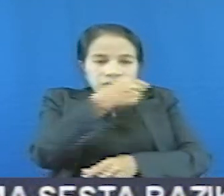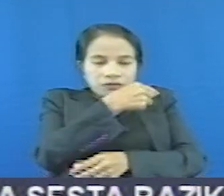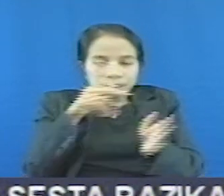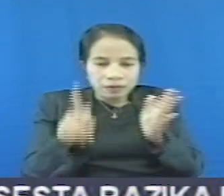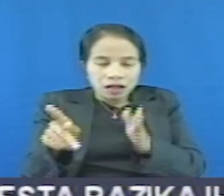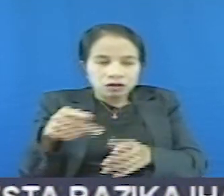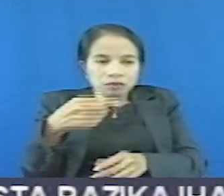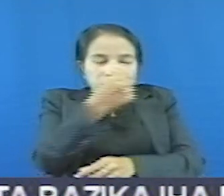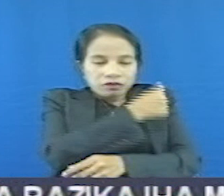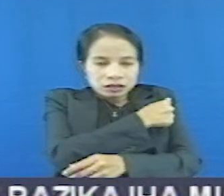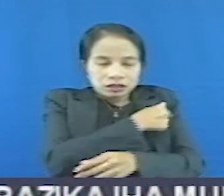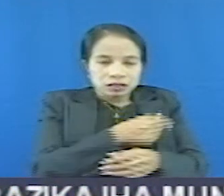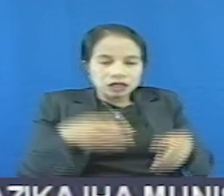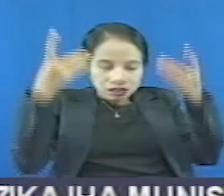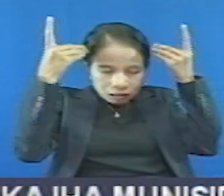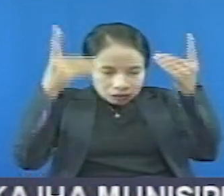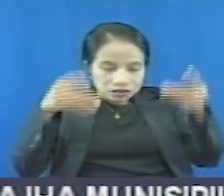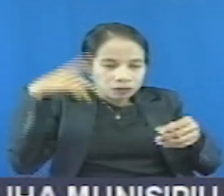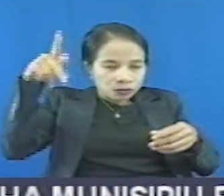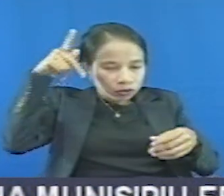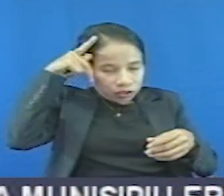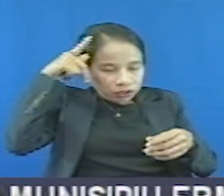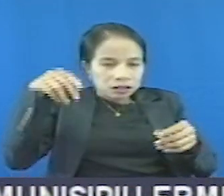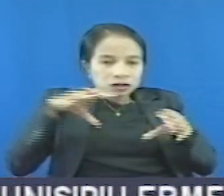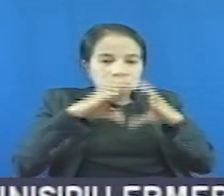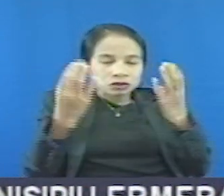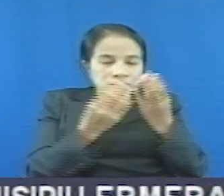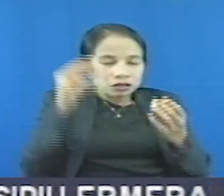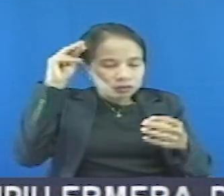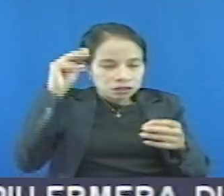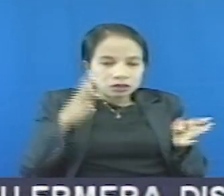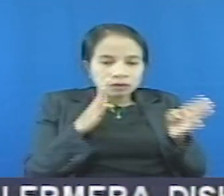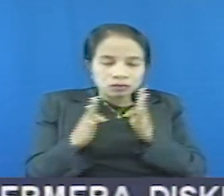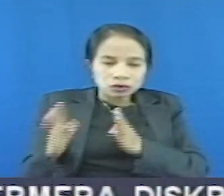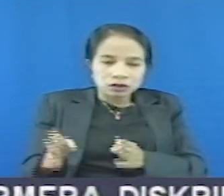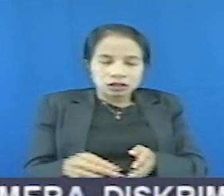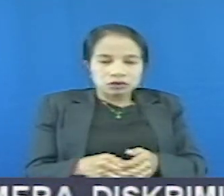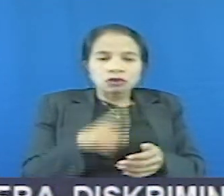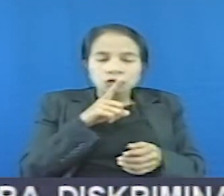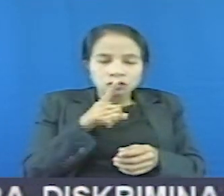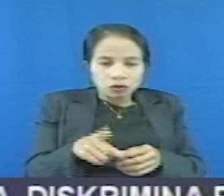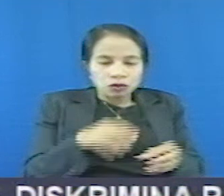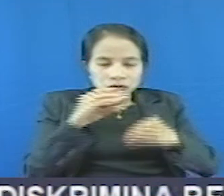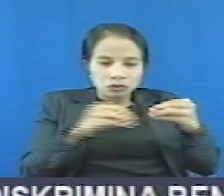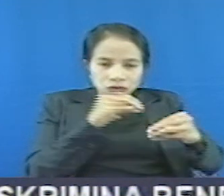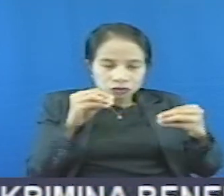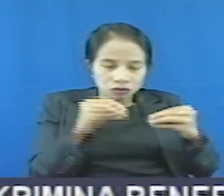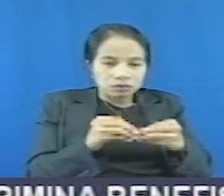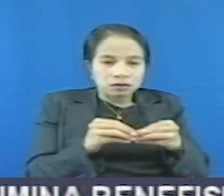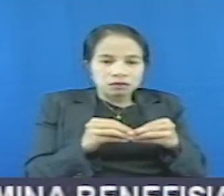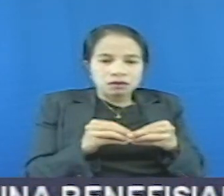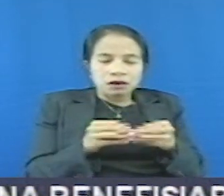de detalhes, né, nessa decisão política Conselho de Ministros Nian, no processo detalhado será com a ba